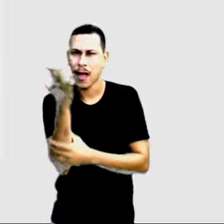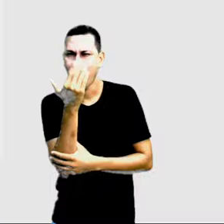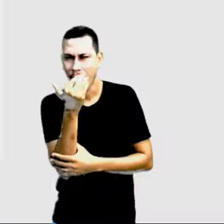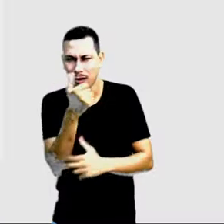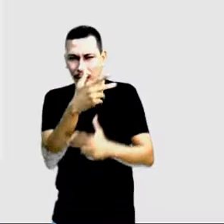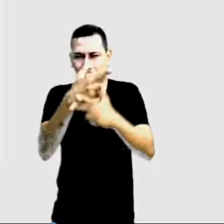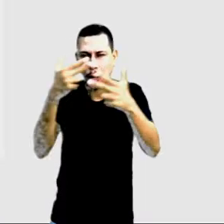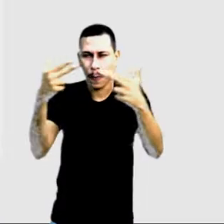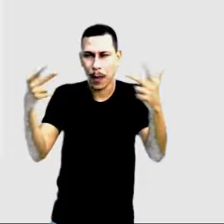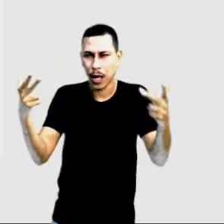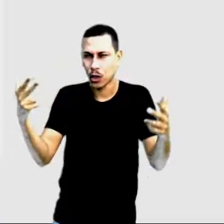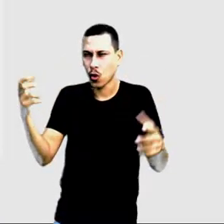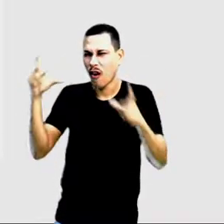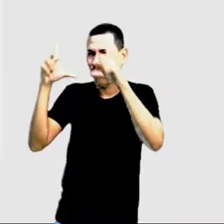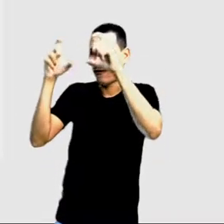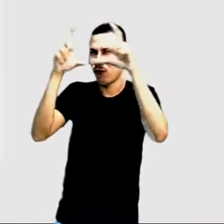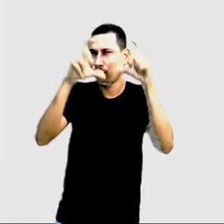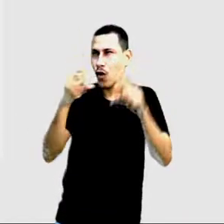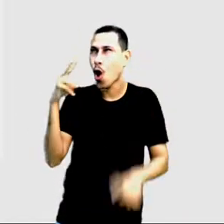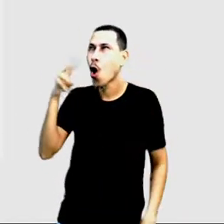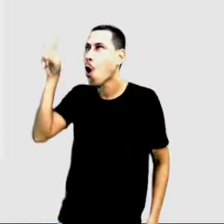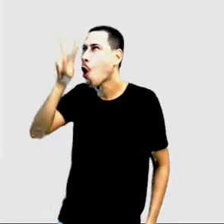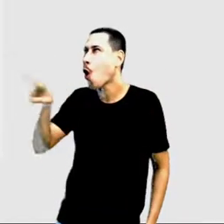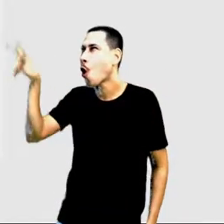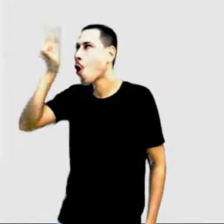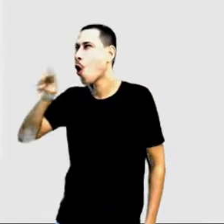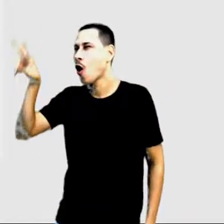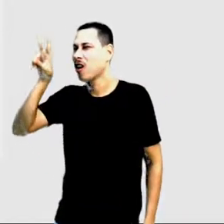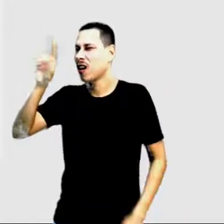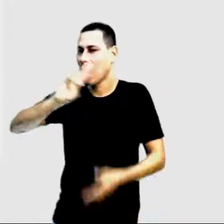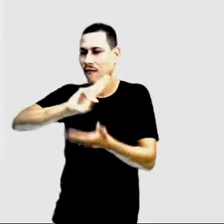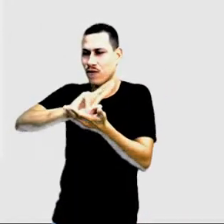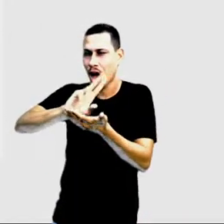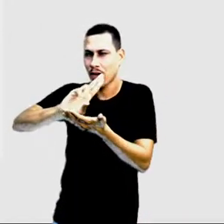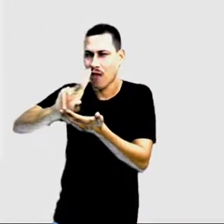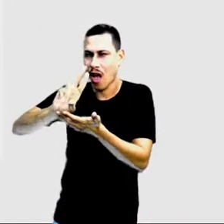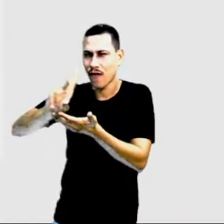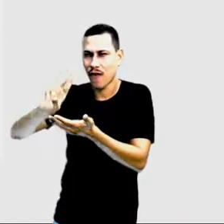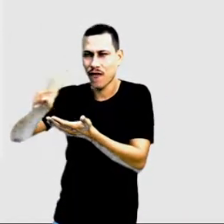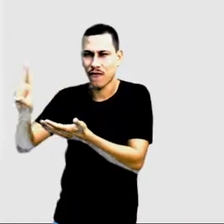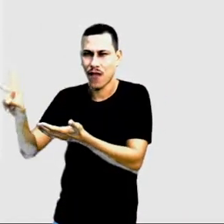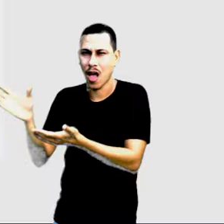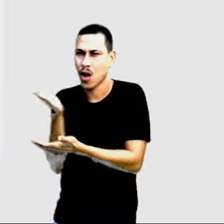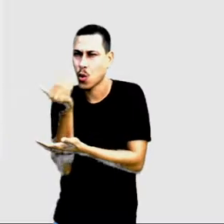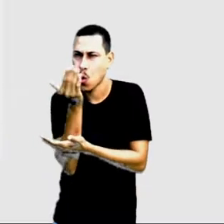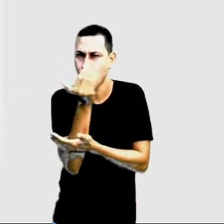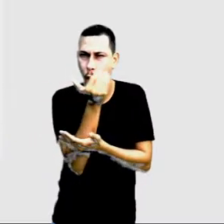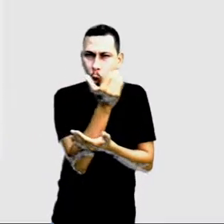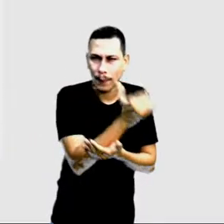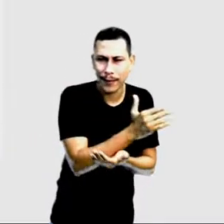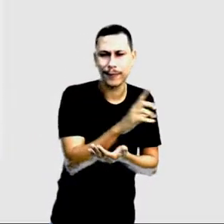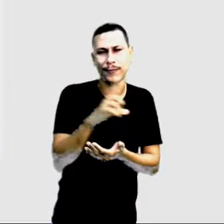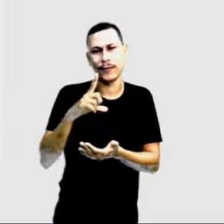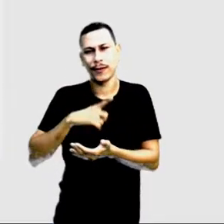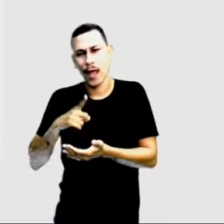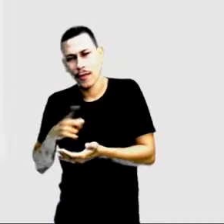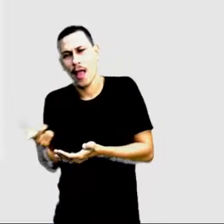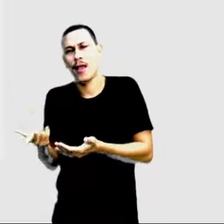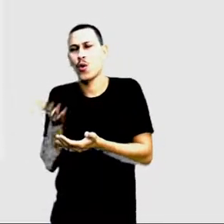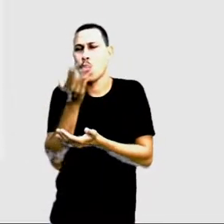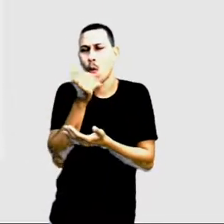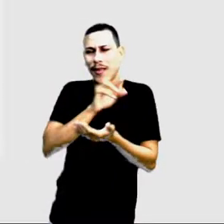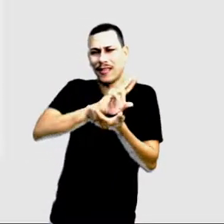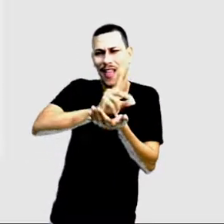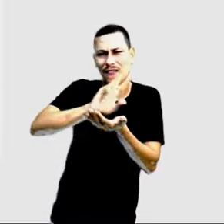fotografia bem linda, com vários alimentos bem distribuídos, ó. Aqui a gente tem poções de cereais, poções